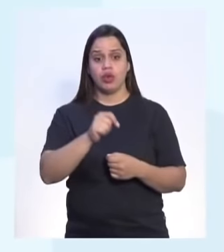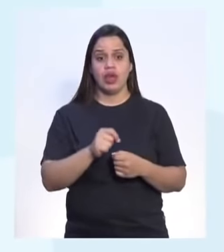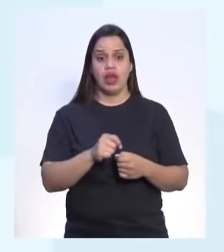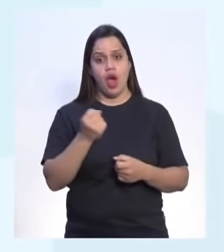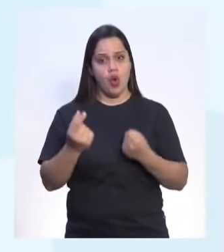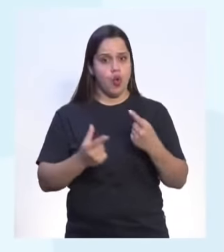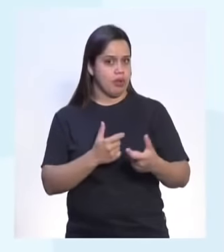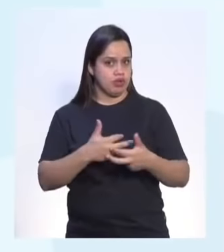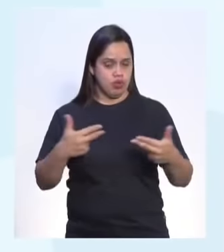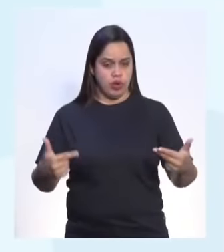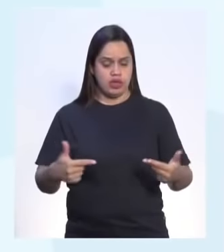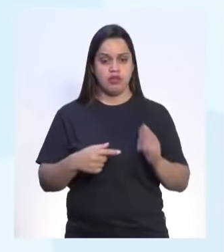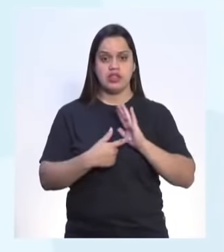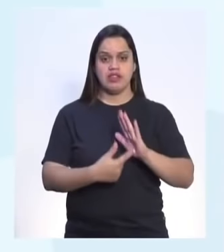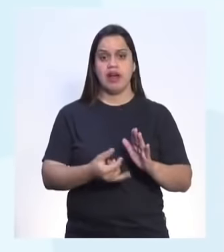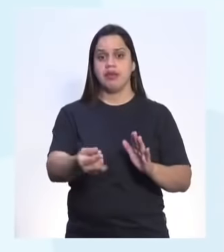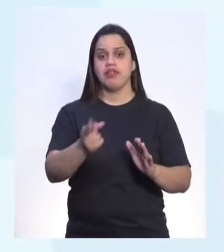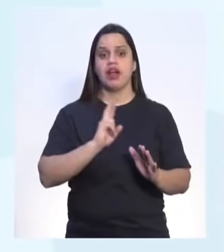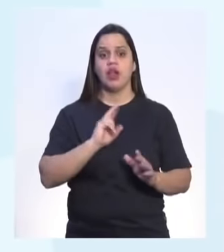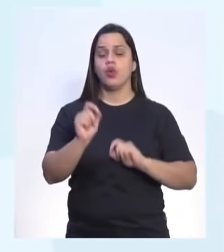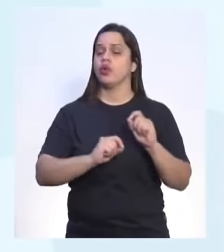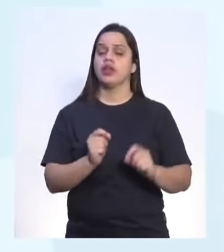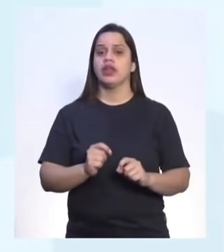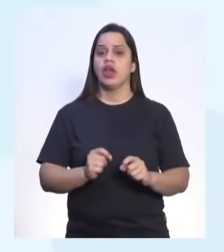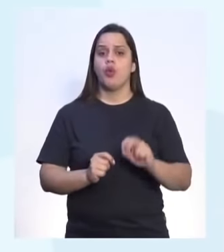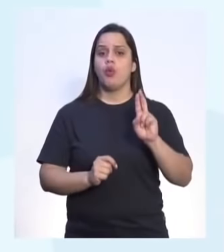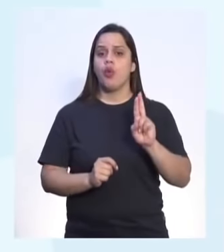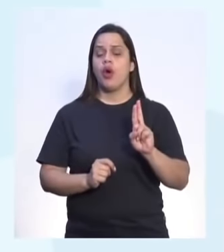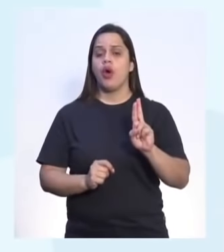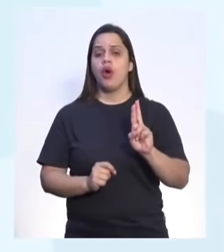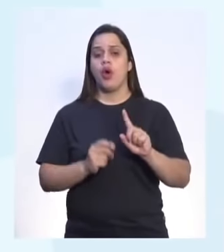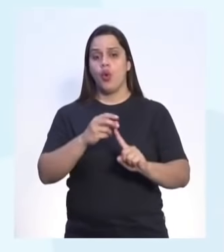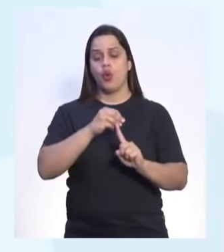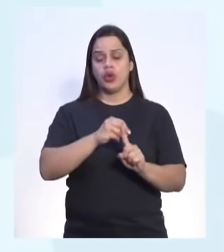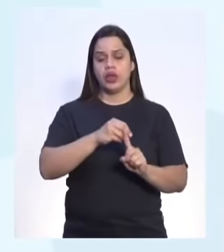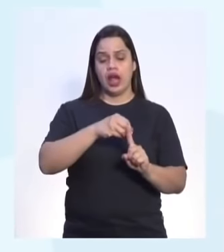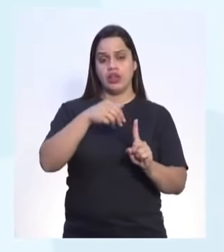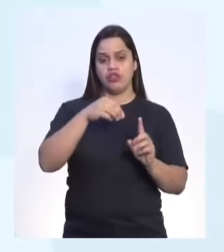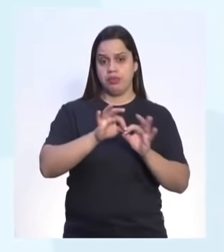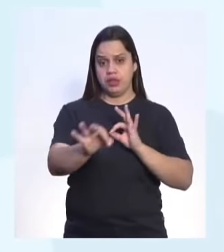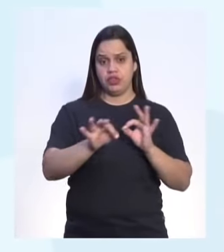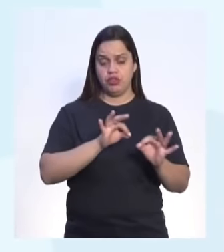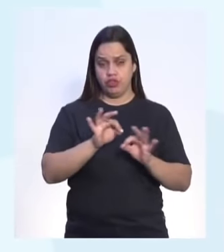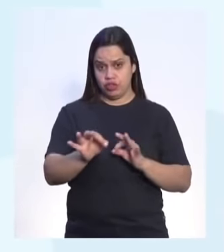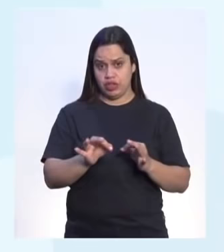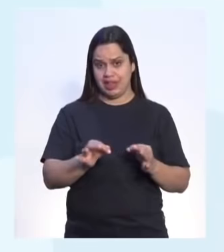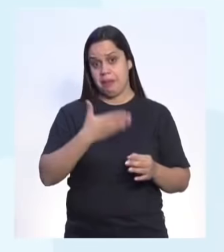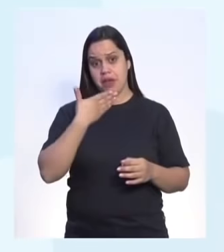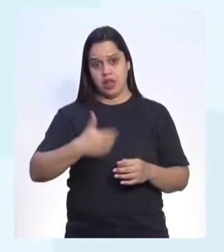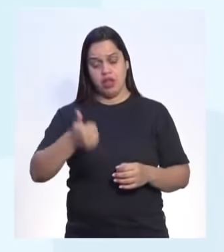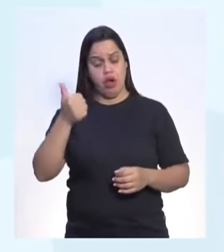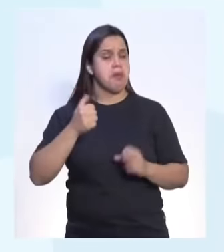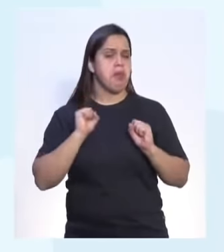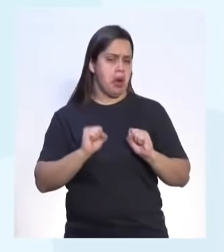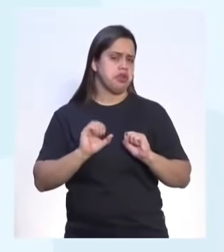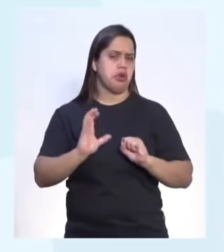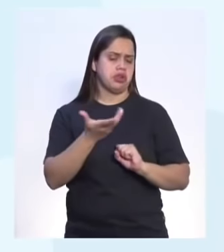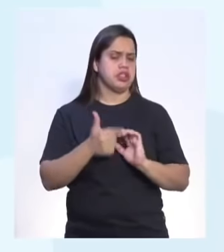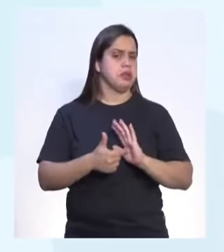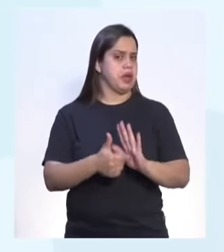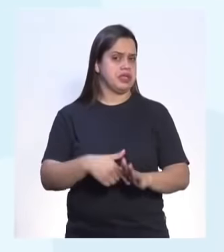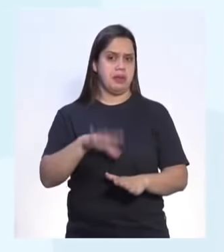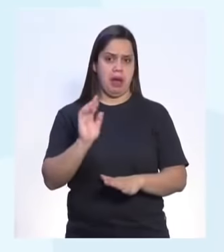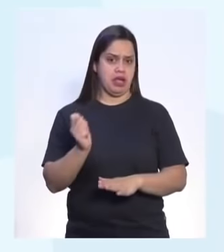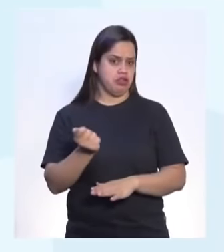medida que julga correta. Tá? Podem aparecer mais de uma, e aí eu acredito que vão até aparecer. A criatividade